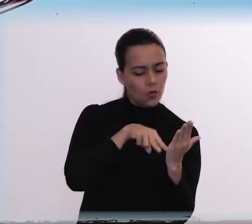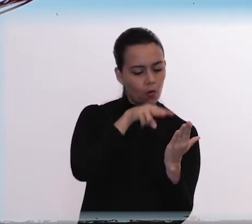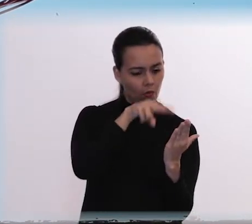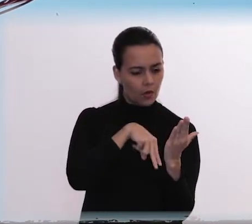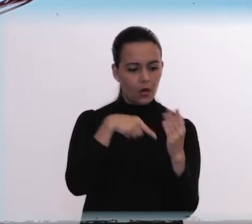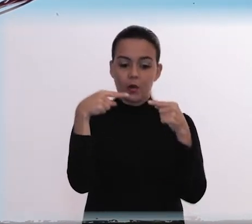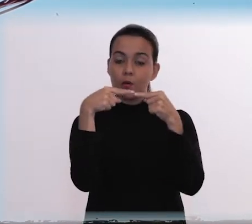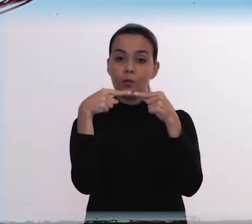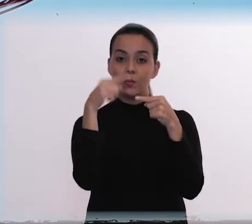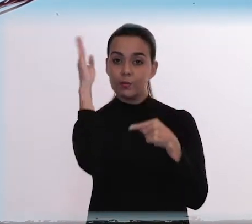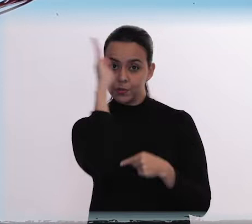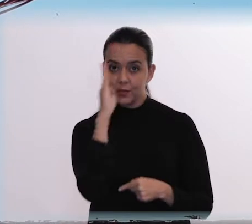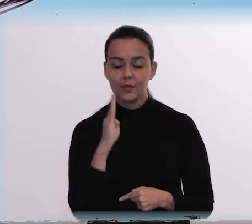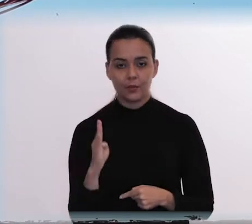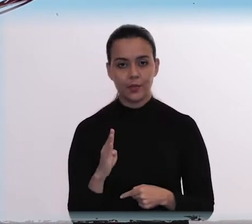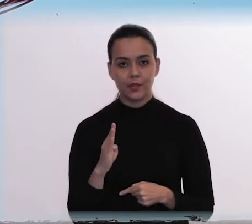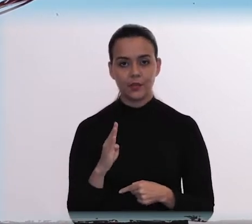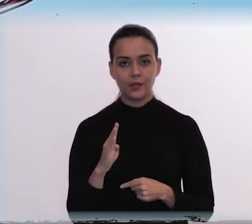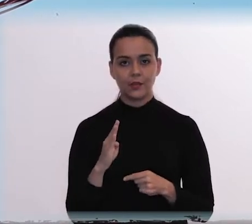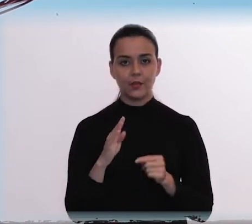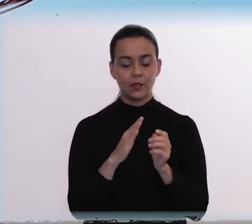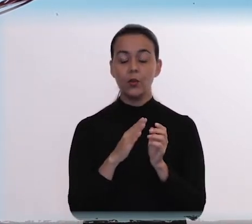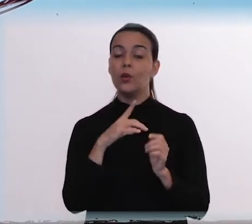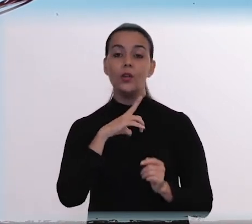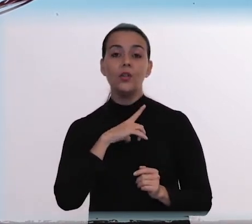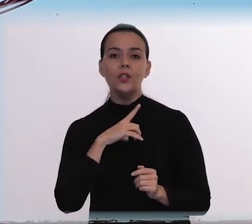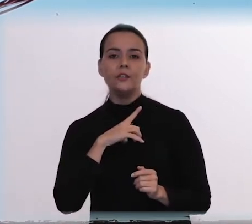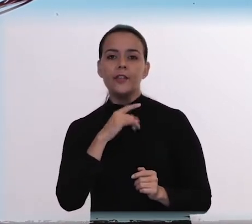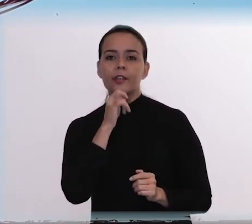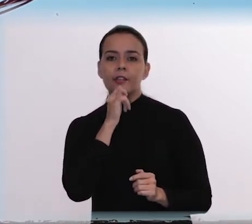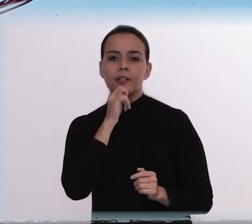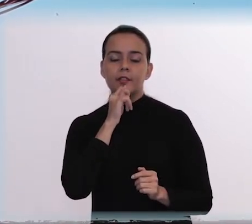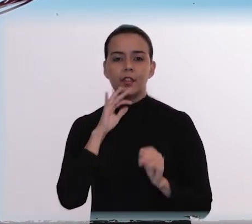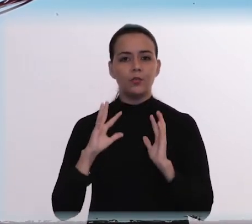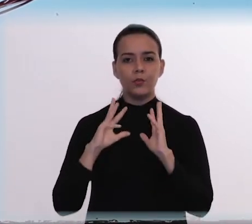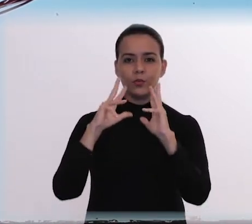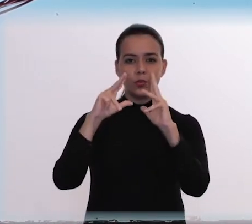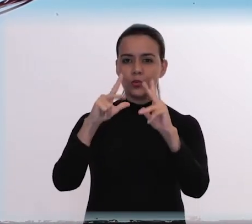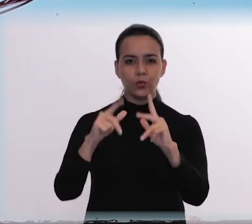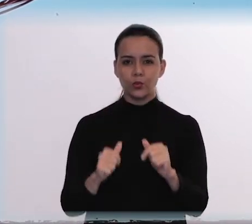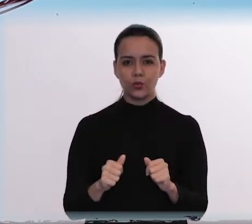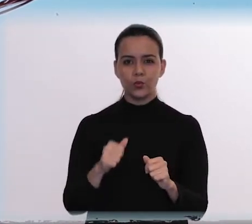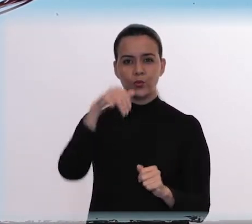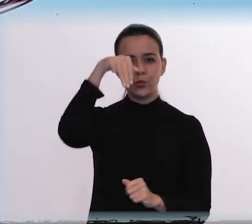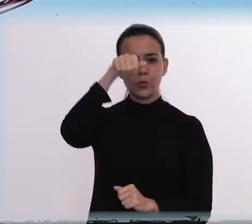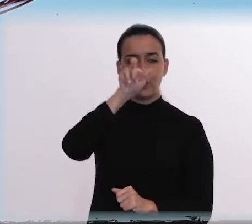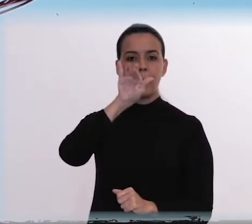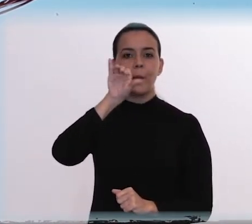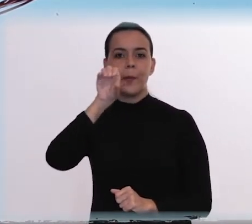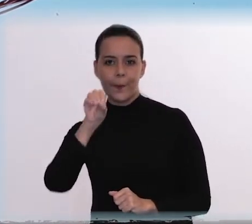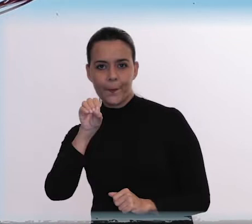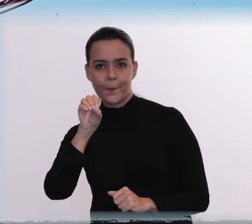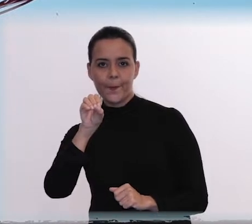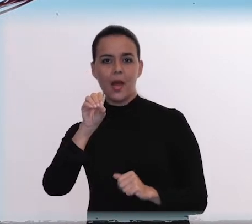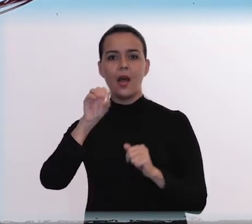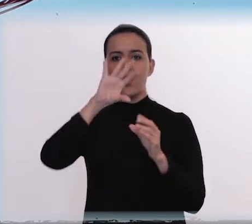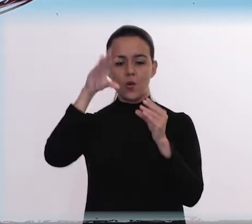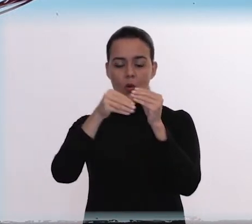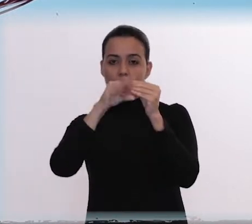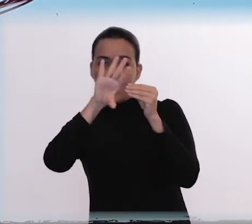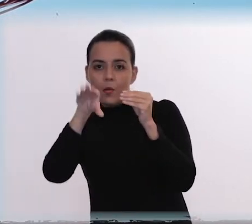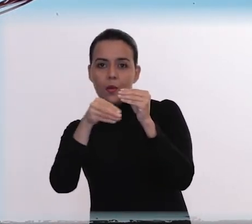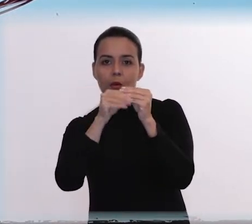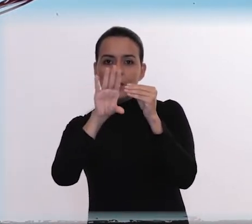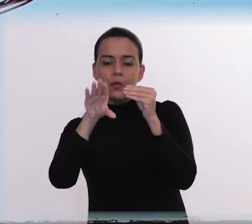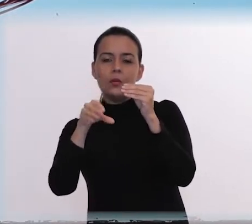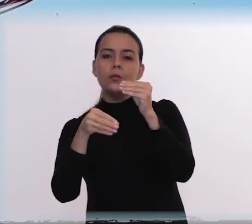Esse livro tem sido lido, muitas vezes, como uma espécie de adesão do Mário de Andrade à antropofagia, né? O próprio Oswald